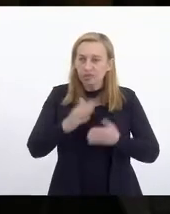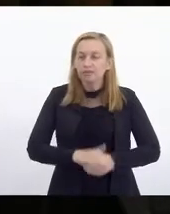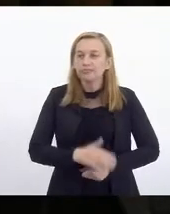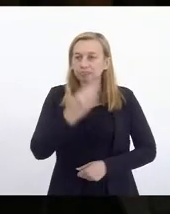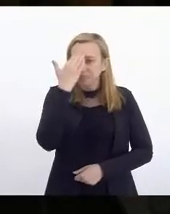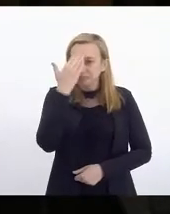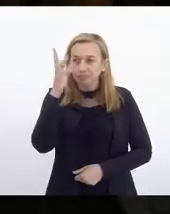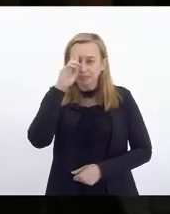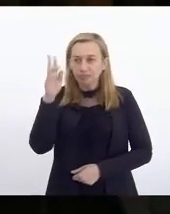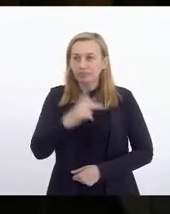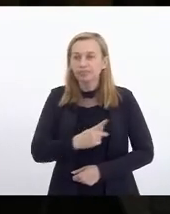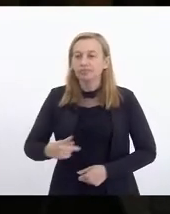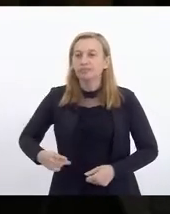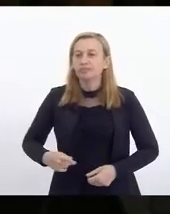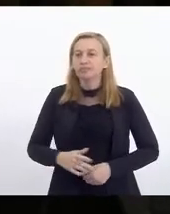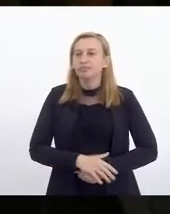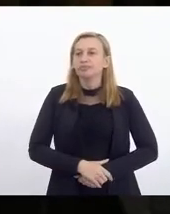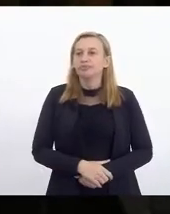senhora presidente.